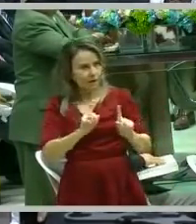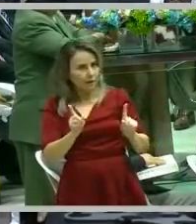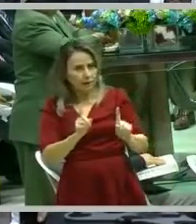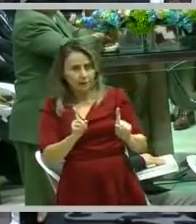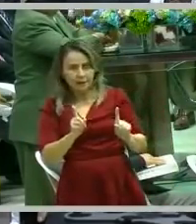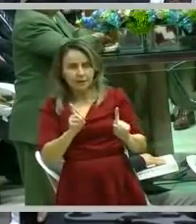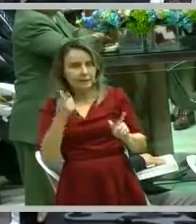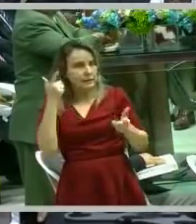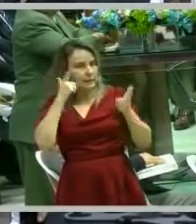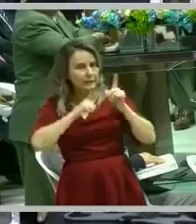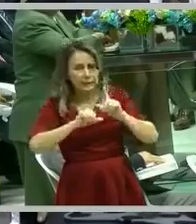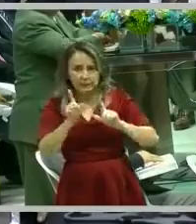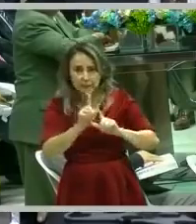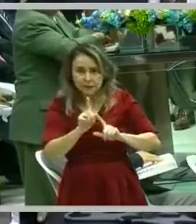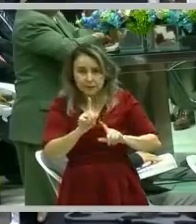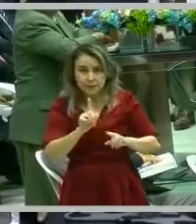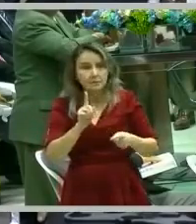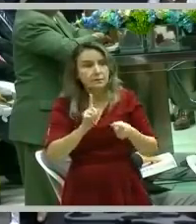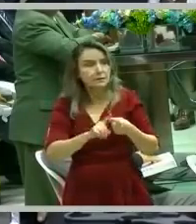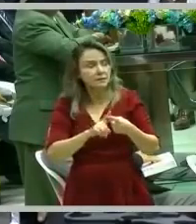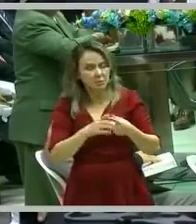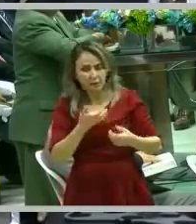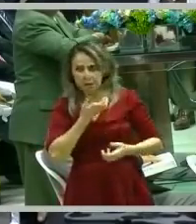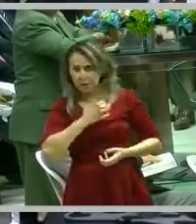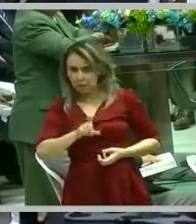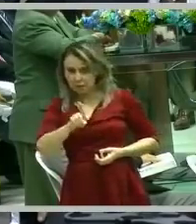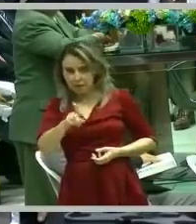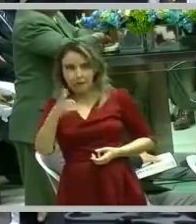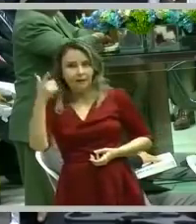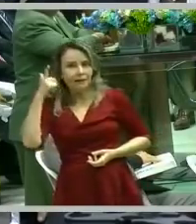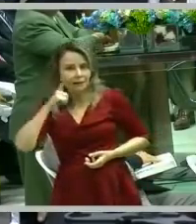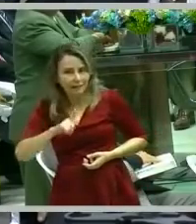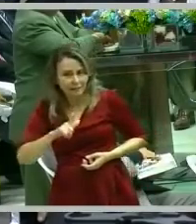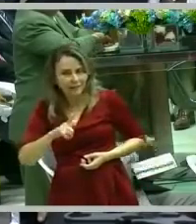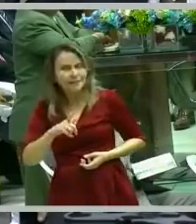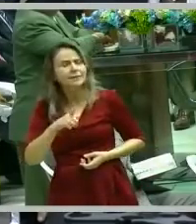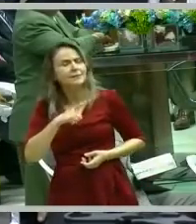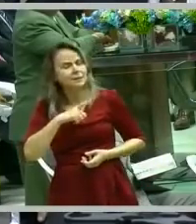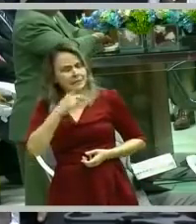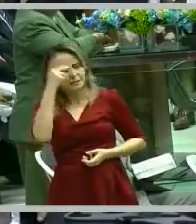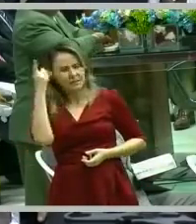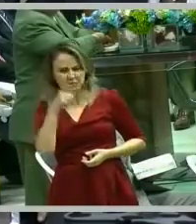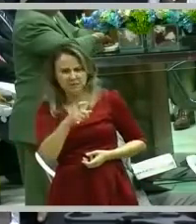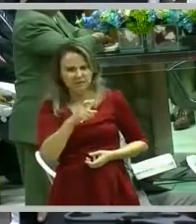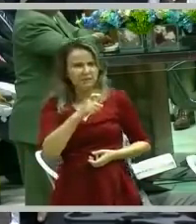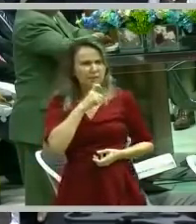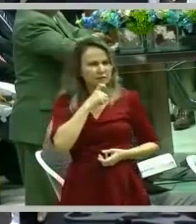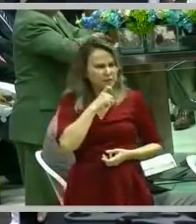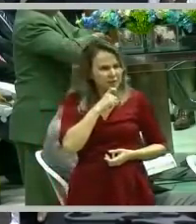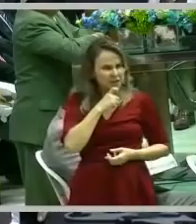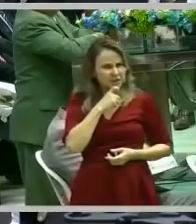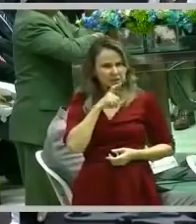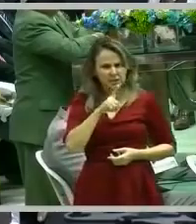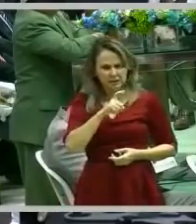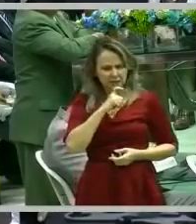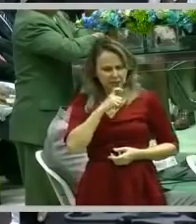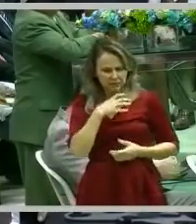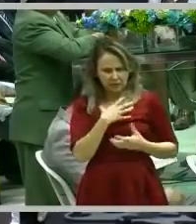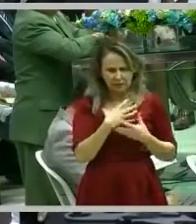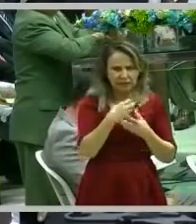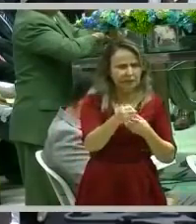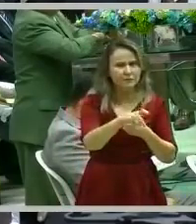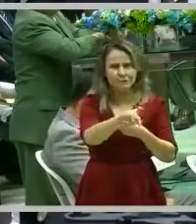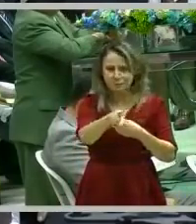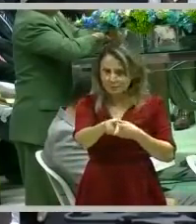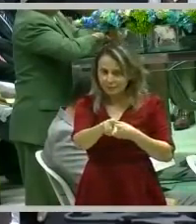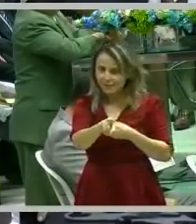que nem recebe e nem quer que você receba. Tem gente que é frio e quer que você seja frio. Tem gente que não produz e quer que você